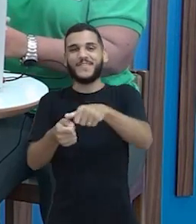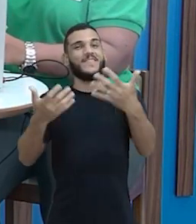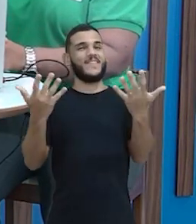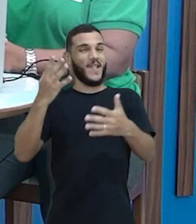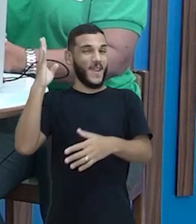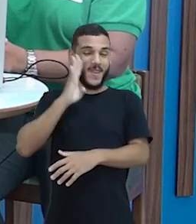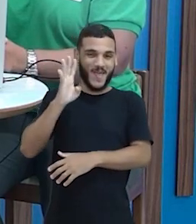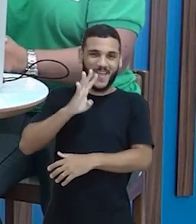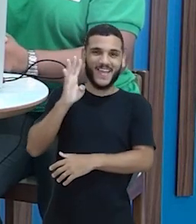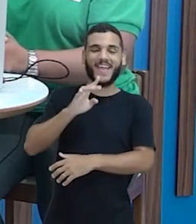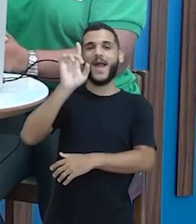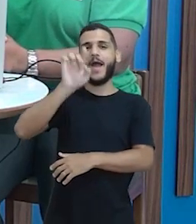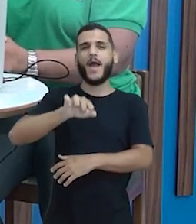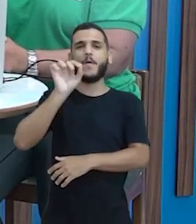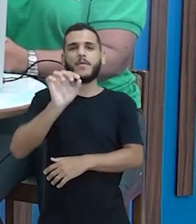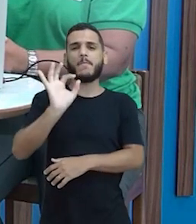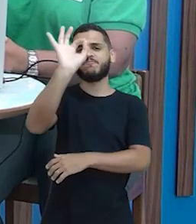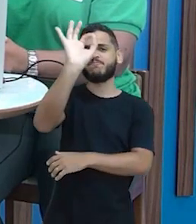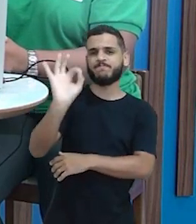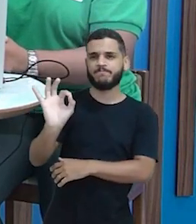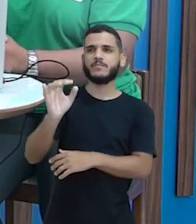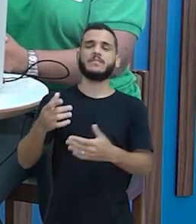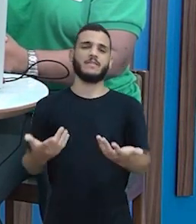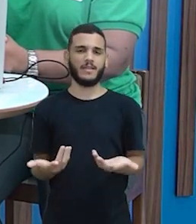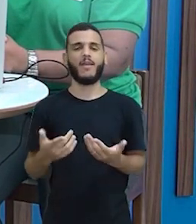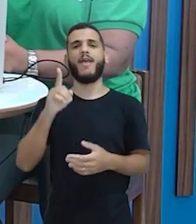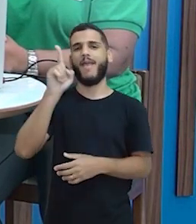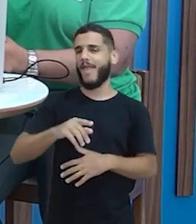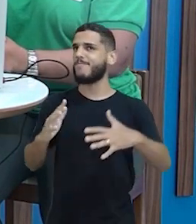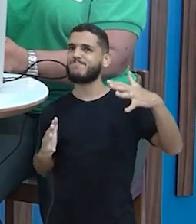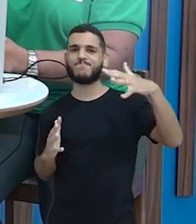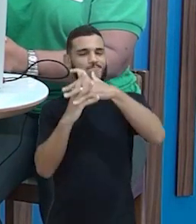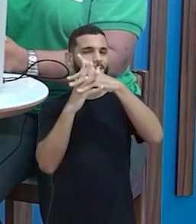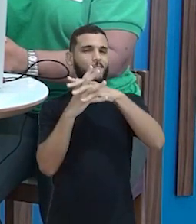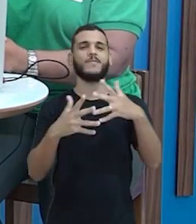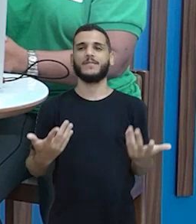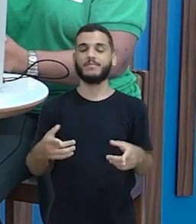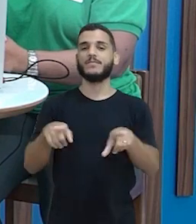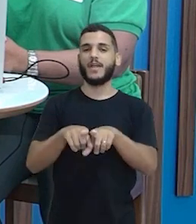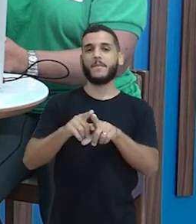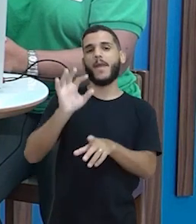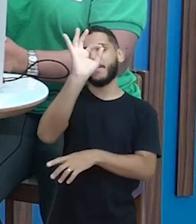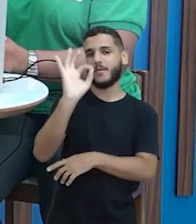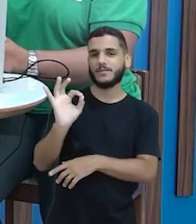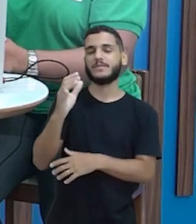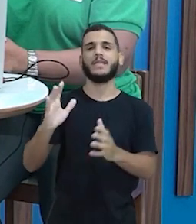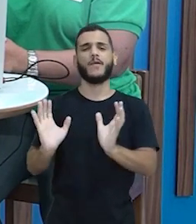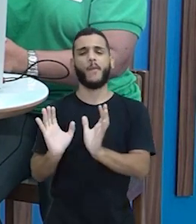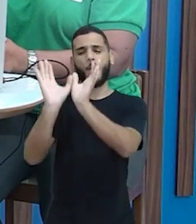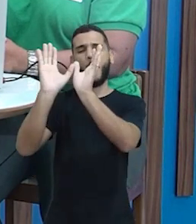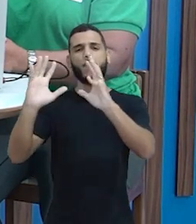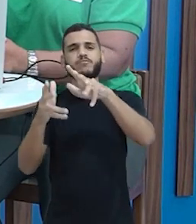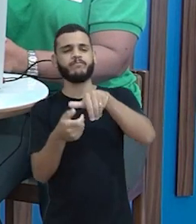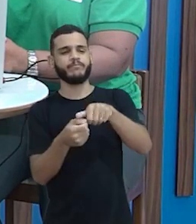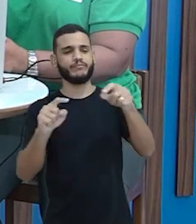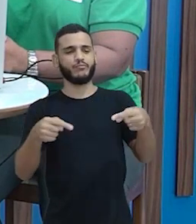vai ser uma aula sobre porcentagem ó show de bola porcentagem copa do mundo o que é que tem a ver quero ver